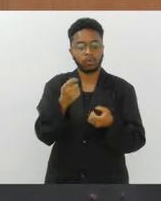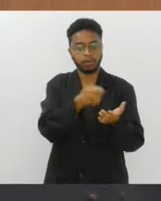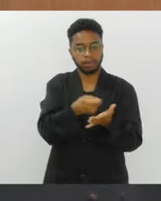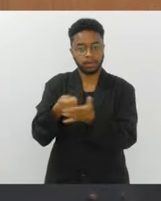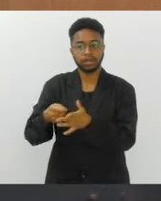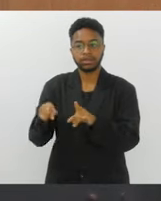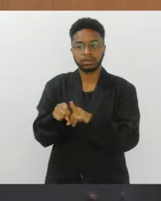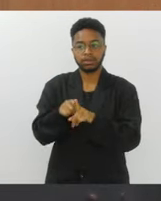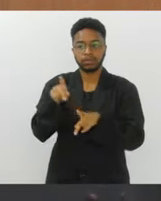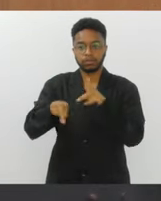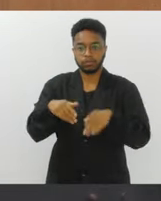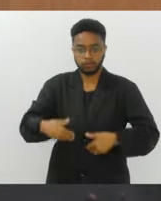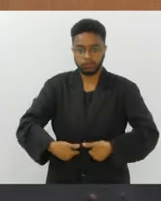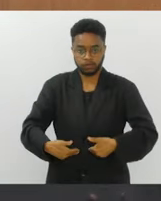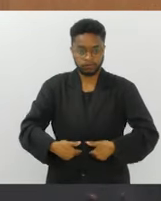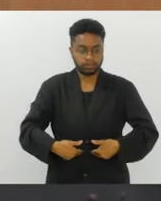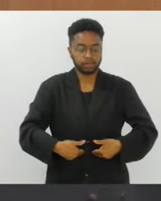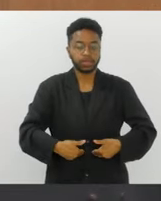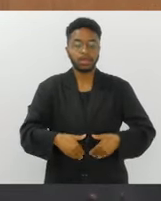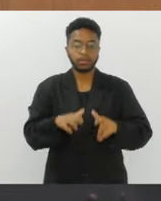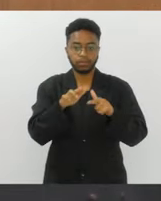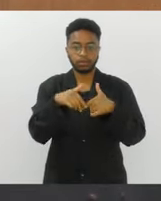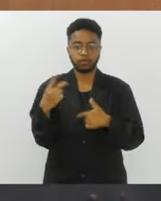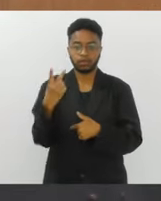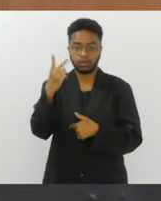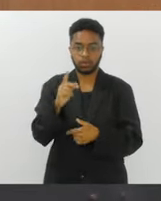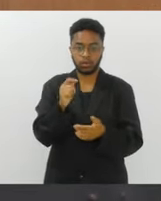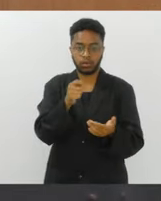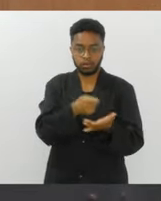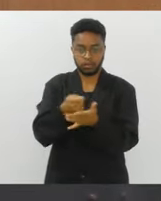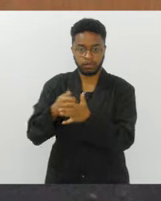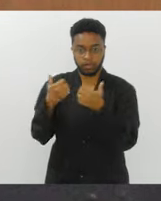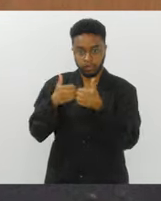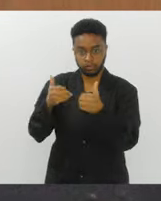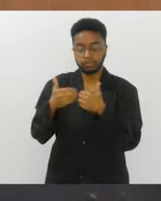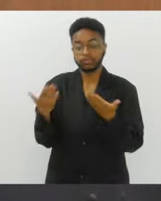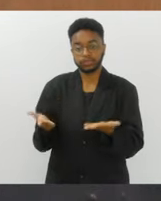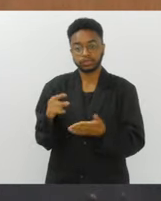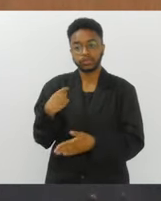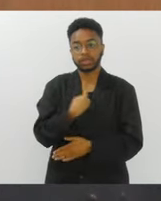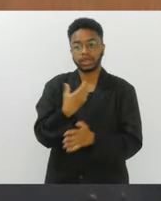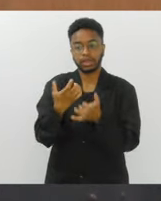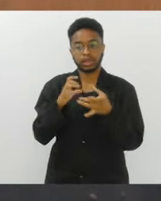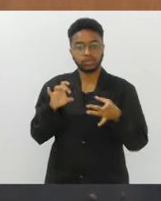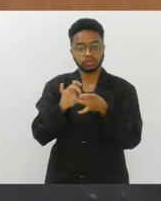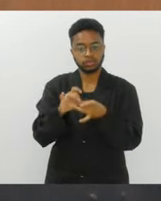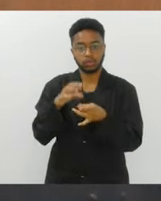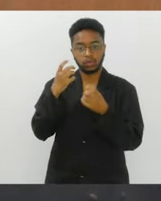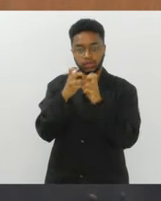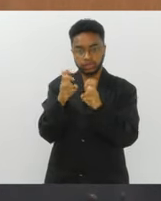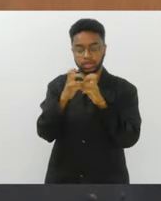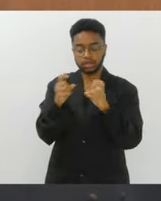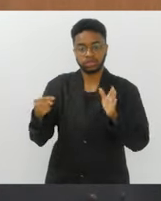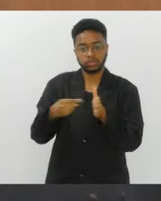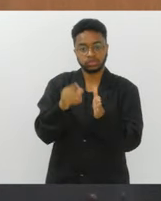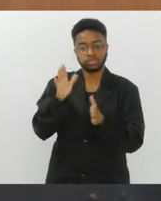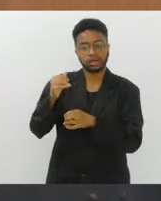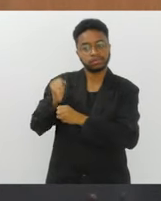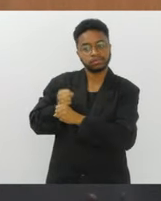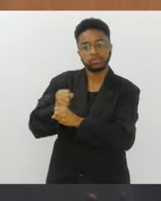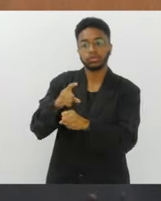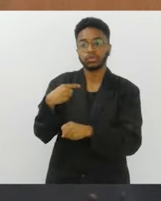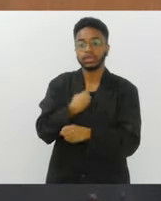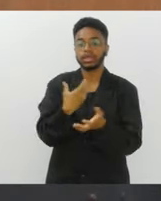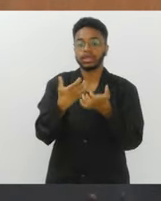está morrendo de Rafaela, fome, por favor. Por causa do preço da passagem. Então, a gente quer, o Observatório dos Trens tem feito essa denúncia há muito tempo, nós